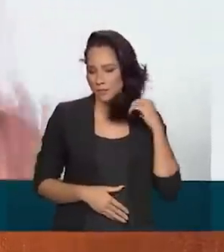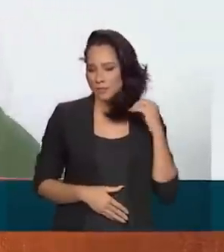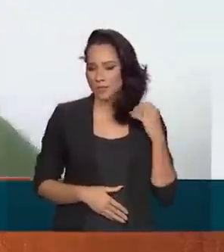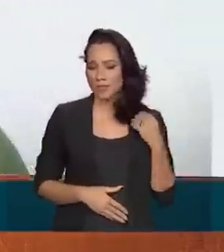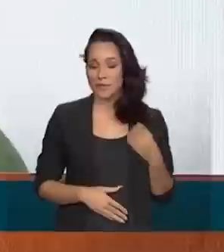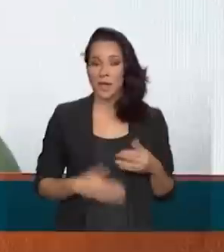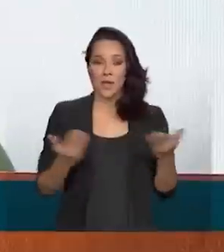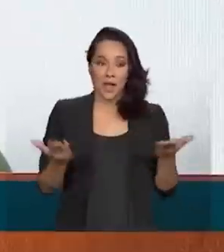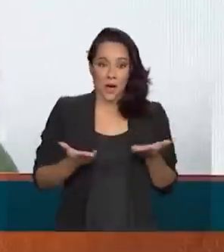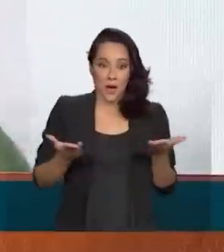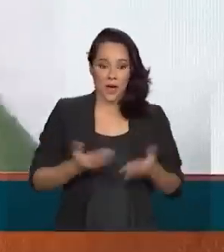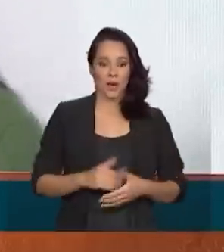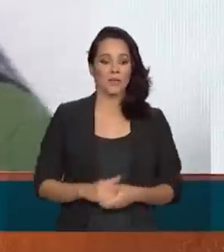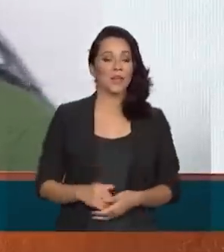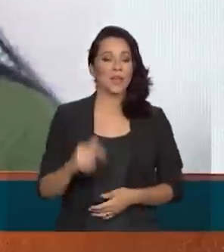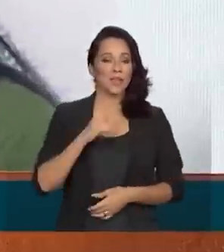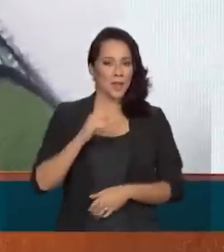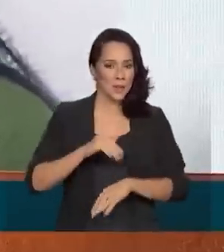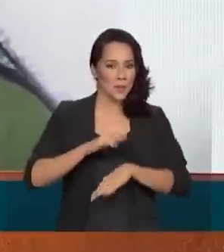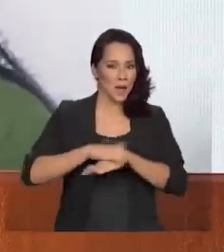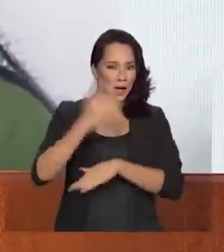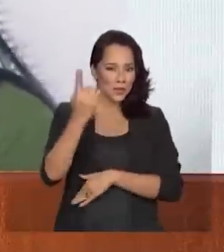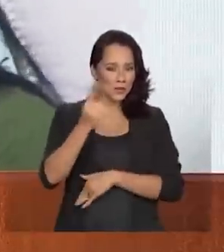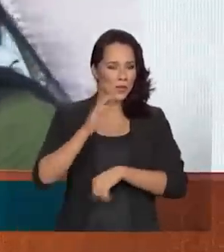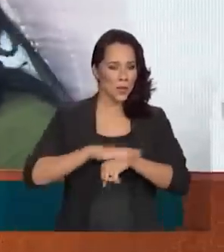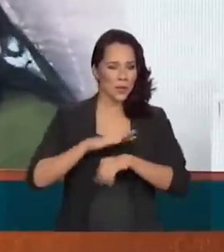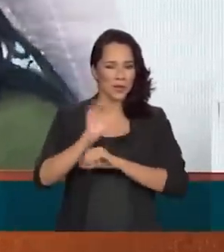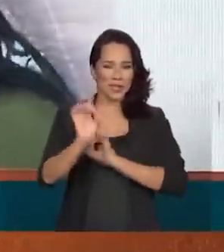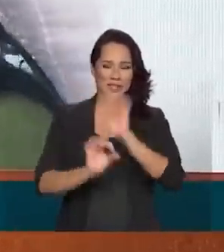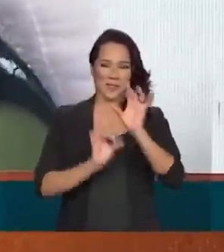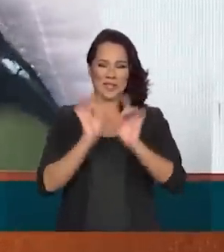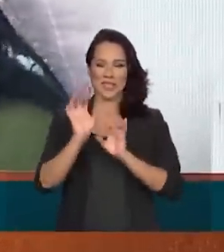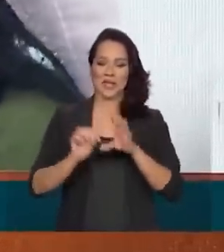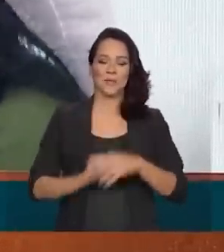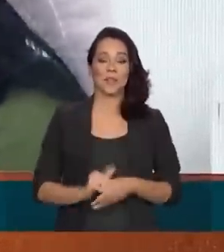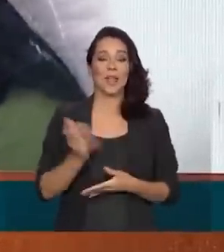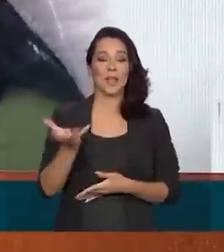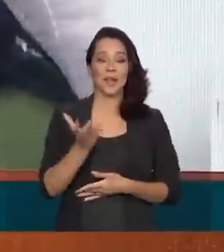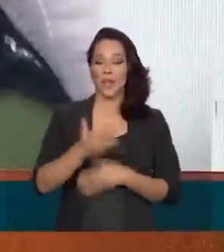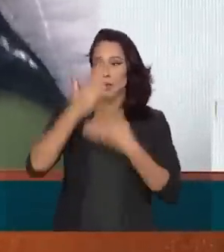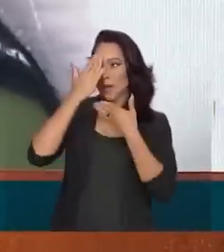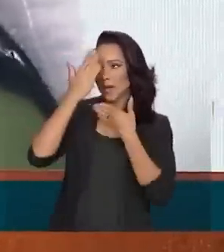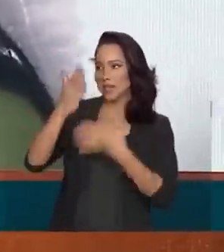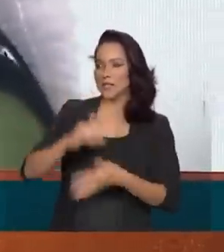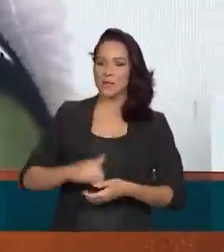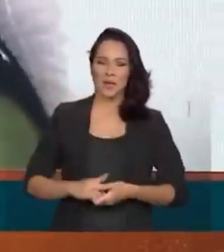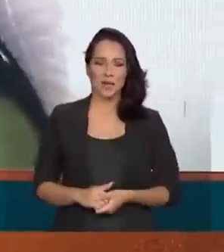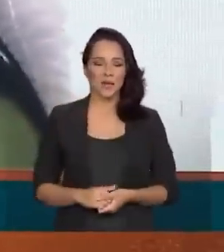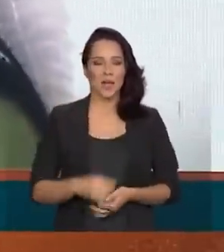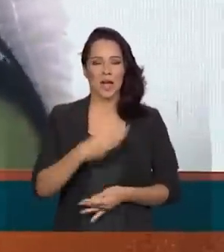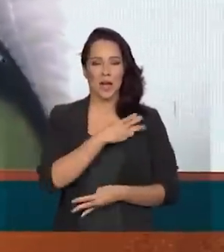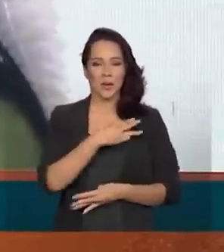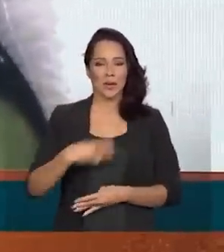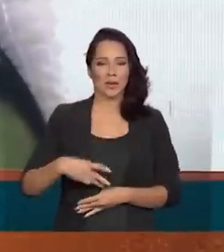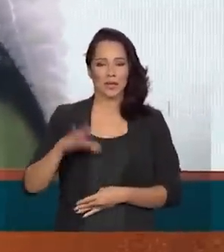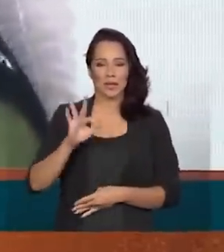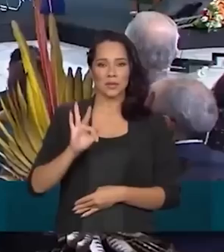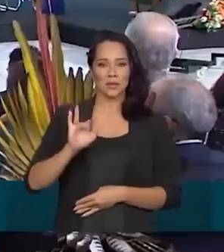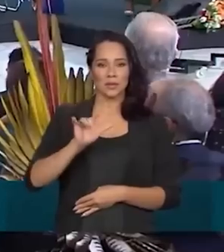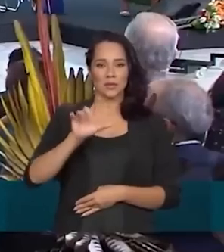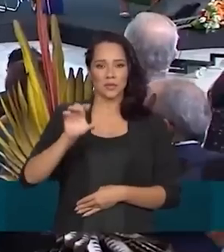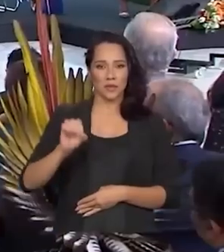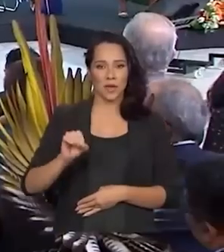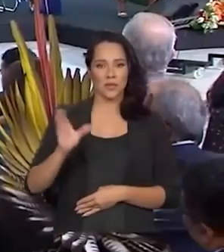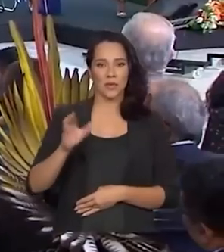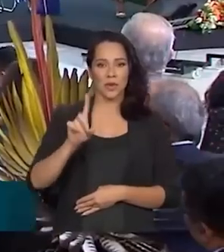Gente, e agora nós temos mais um momento especial, que eu quero fazer um agradecimento ao ministro Flávio Dino, do